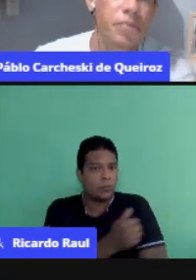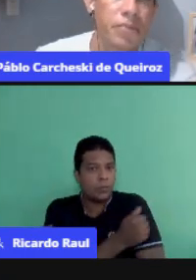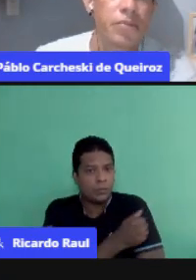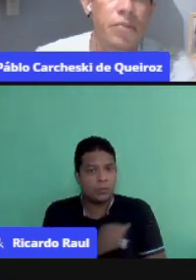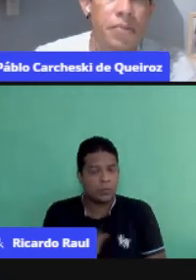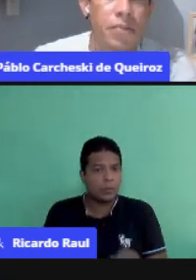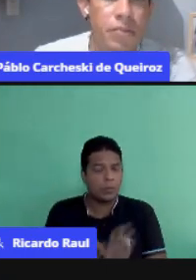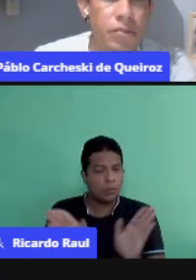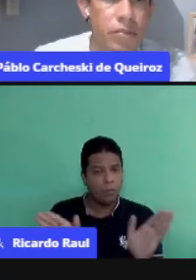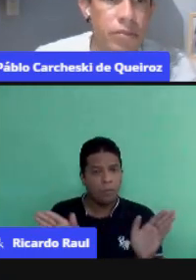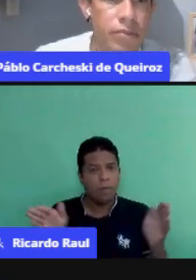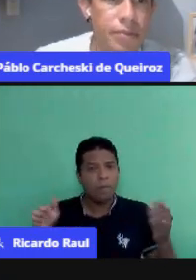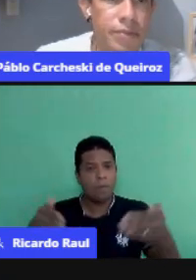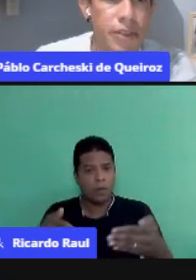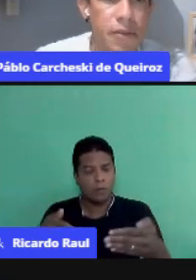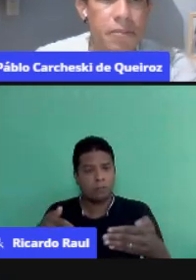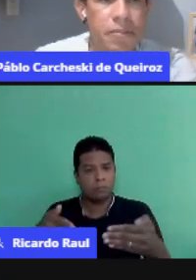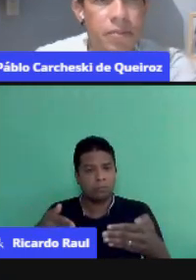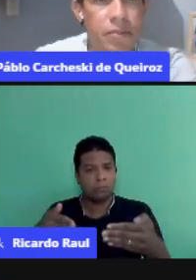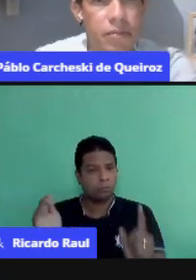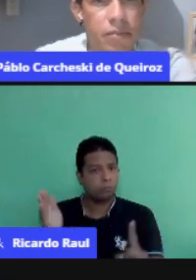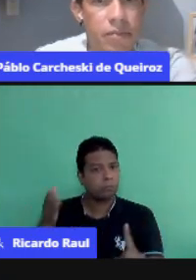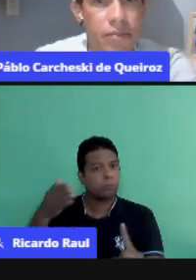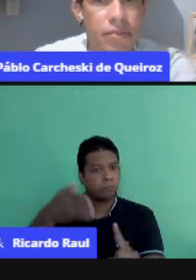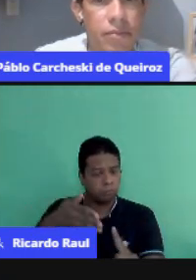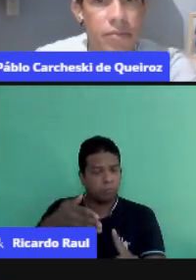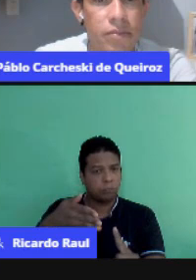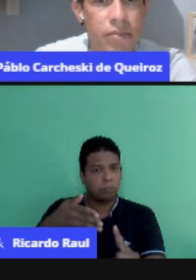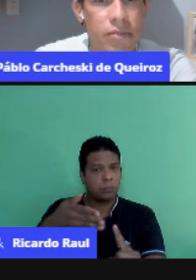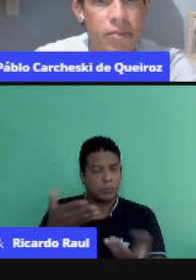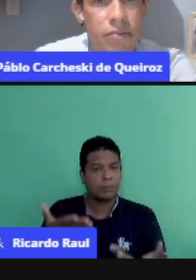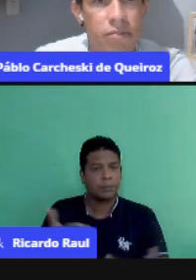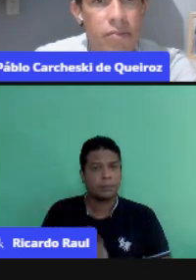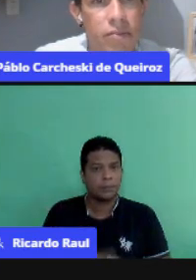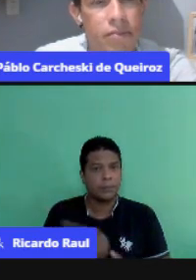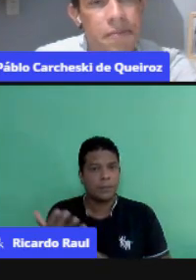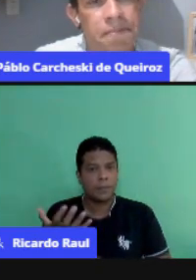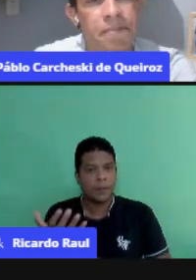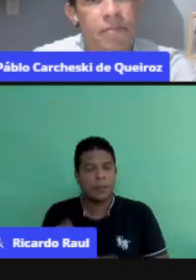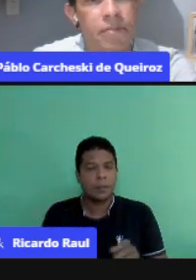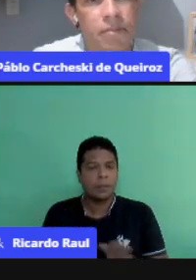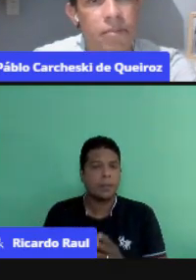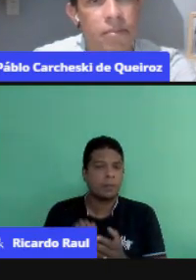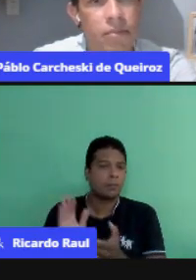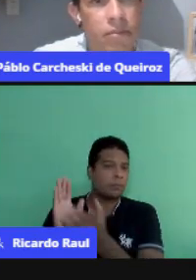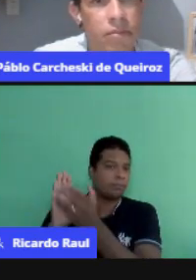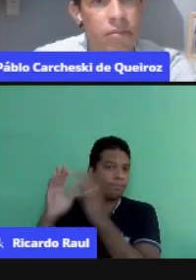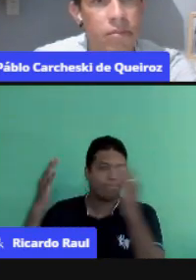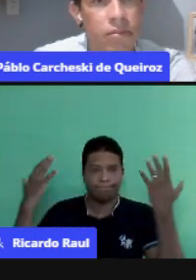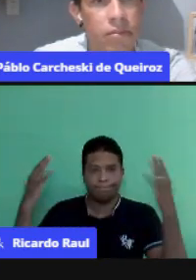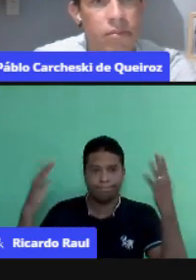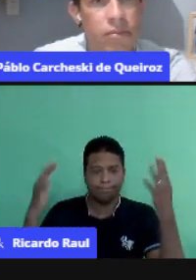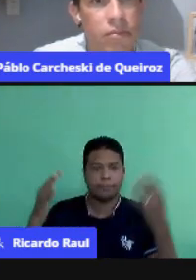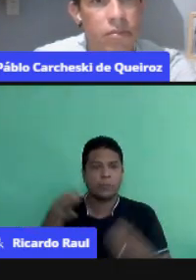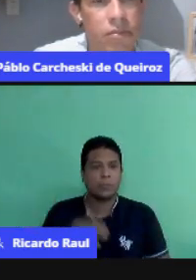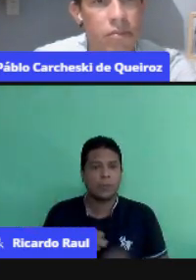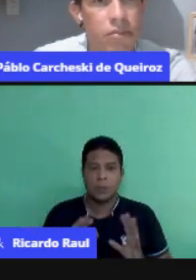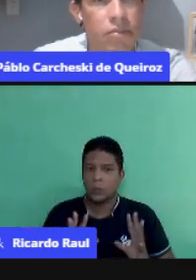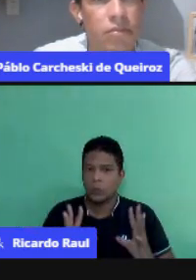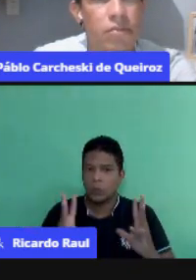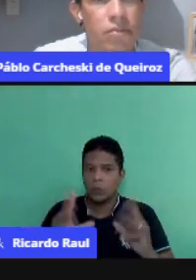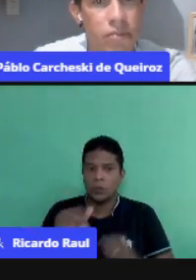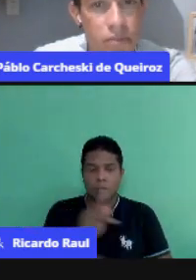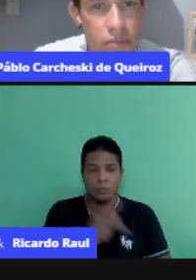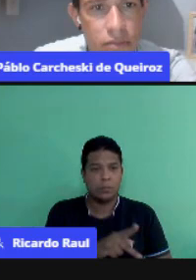nosso foco principal. É para isso que nós trabalhamos. Quero assim também parabenizar mesmo assim de coração todos os